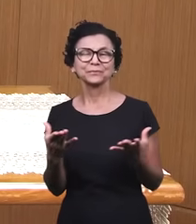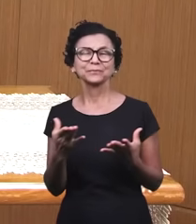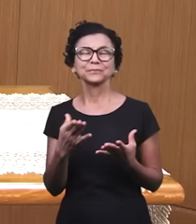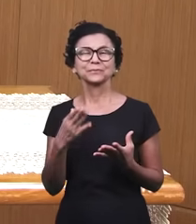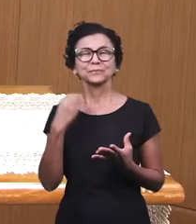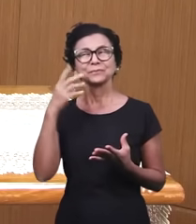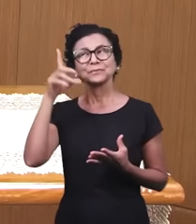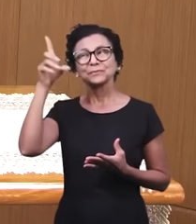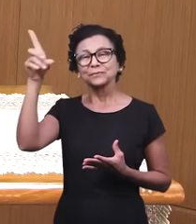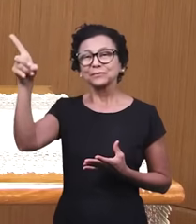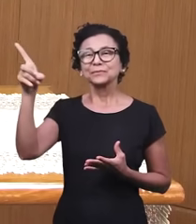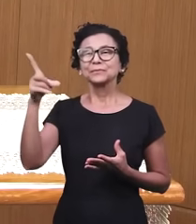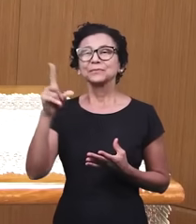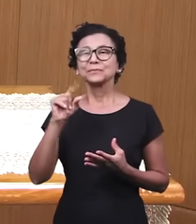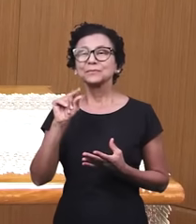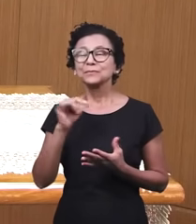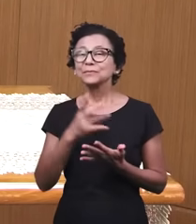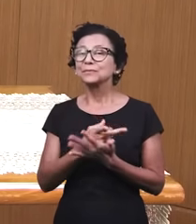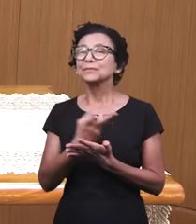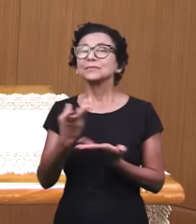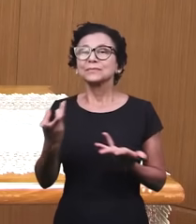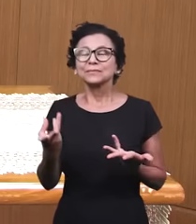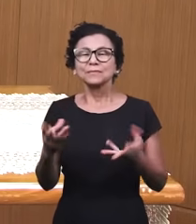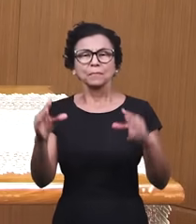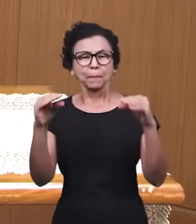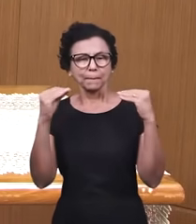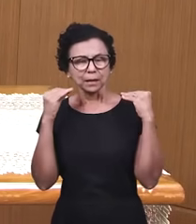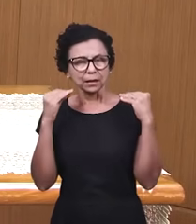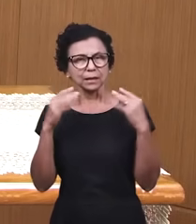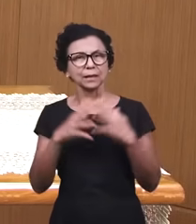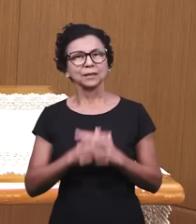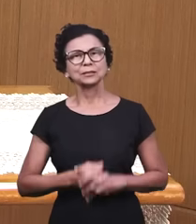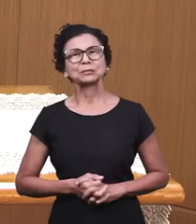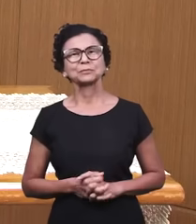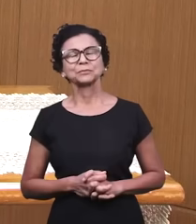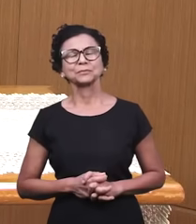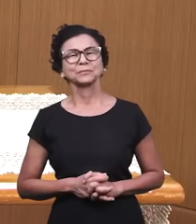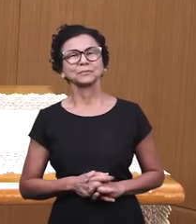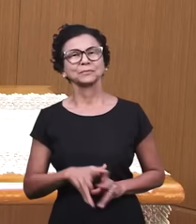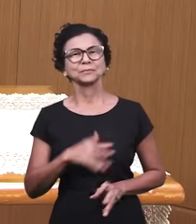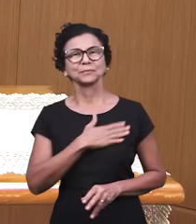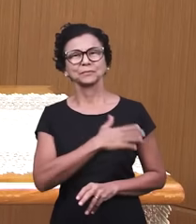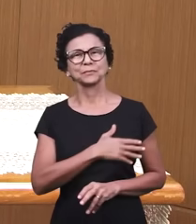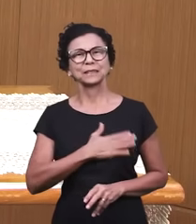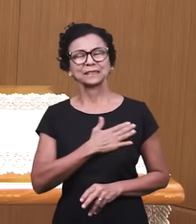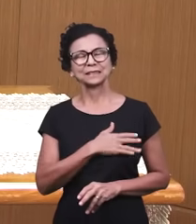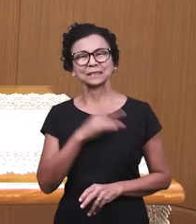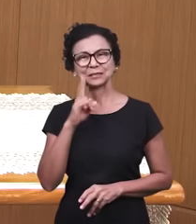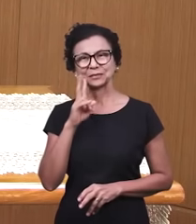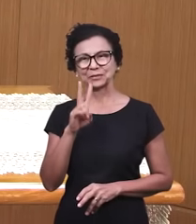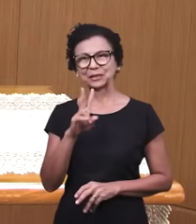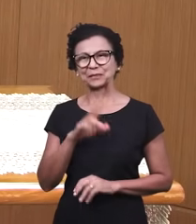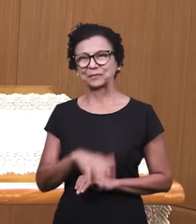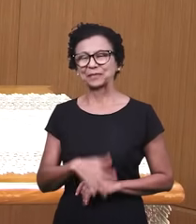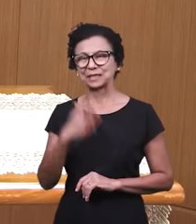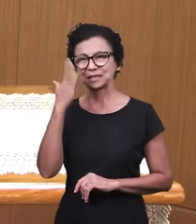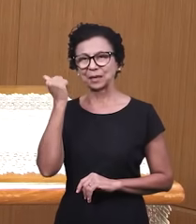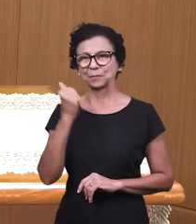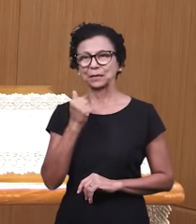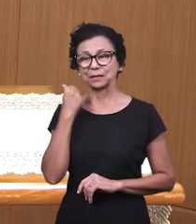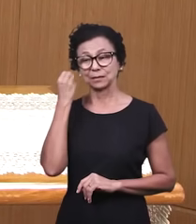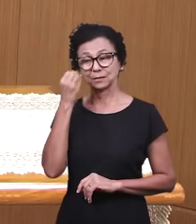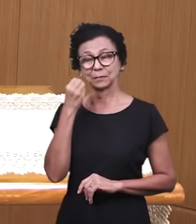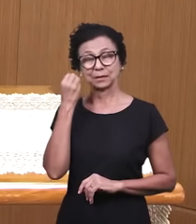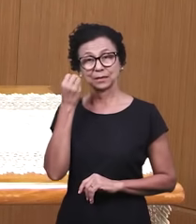na sua vida, mande para nós também. Queremos te ouvir. Será um prazer em te ouvi-lo. A sua